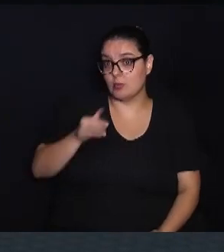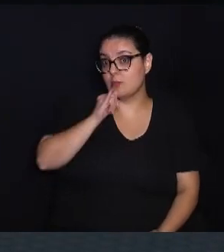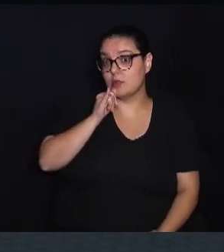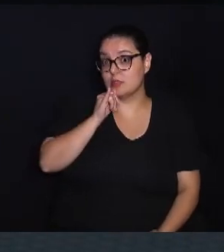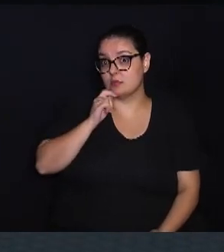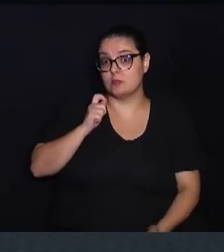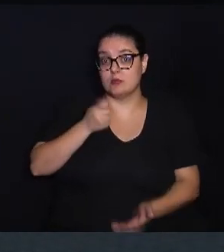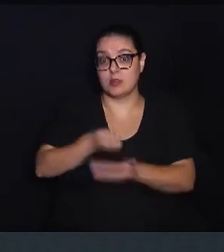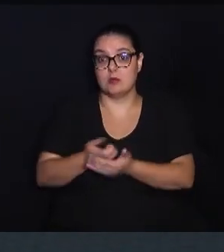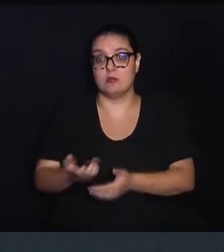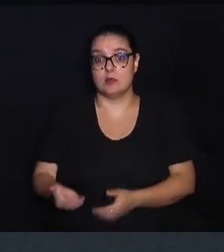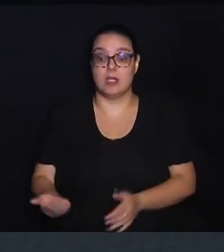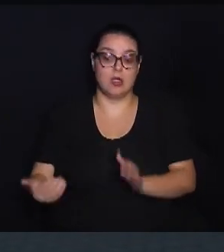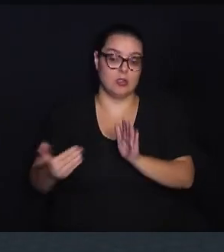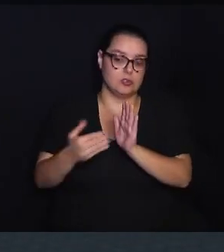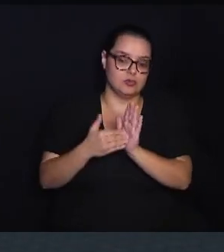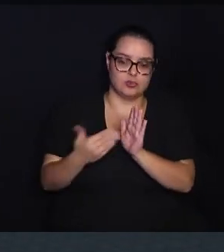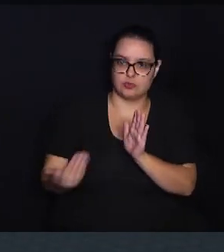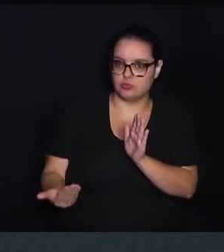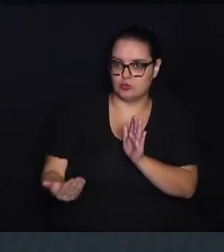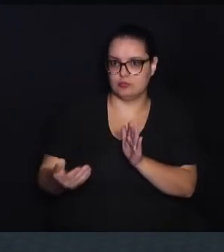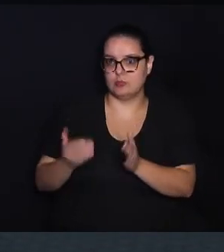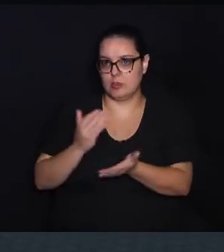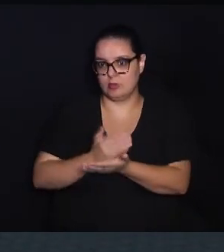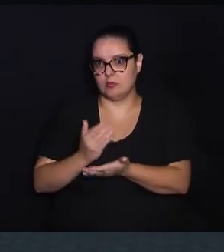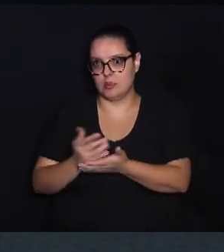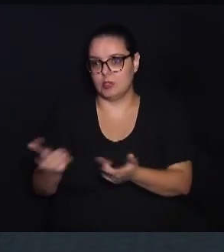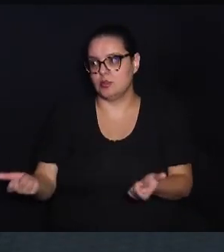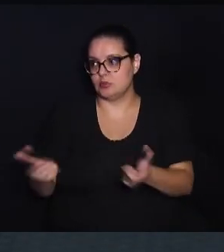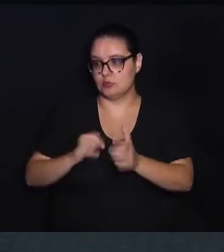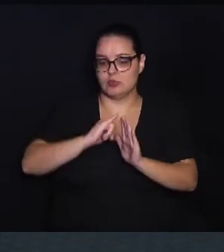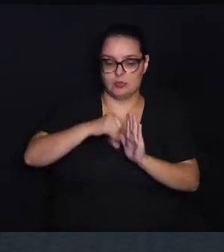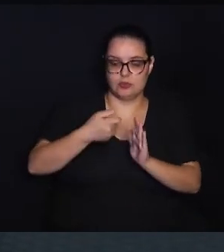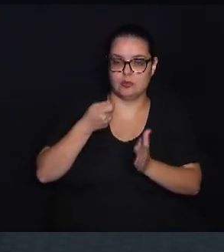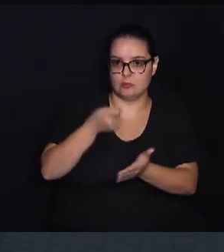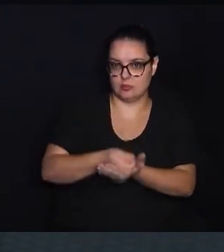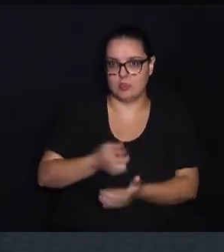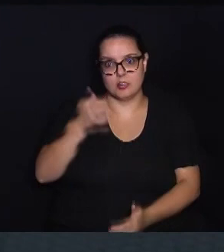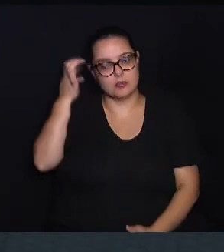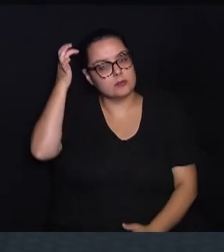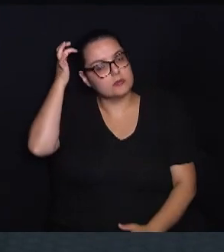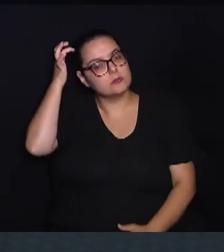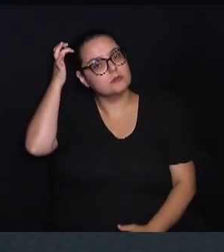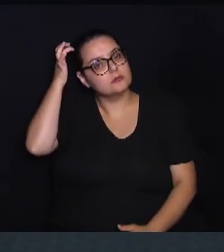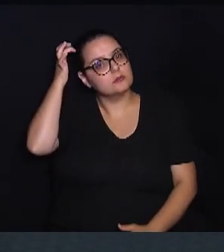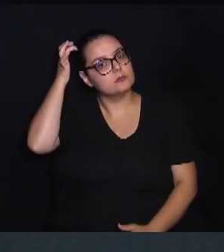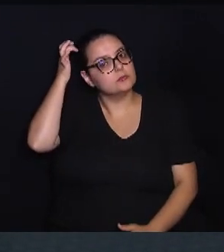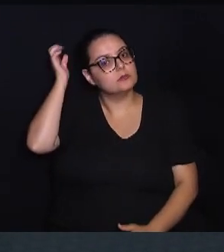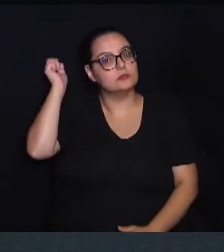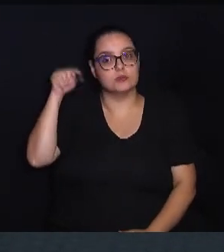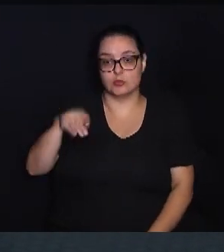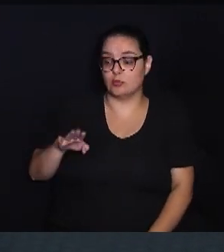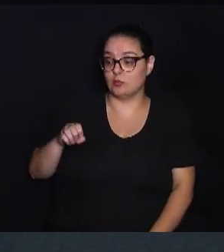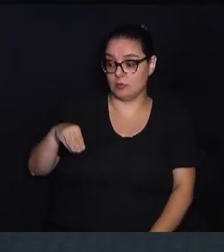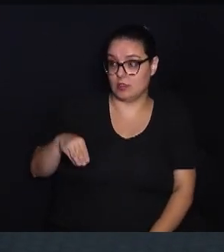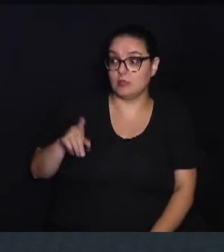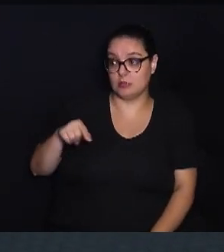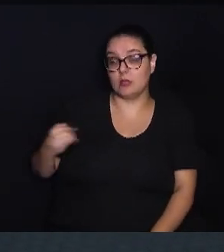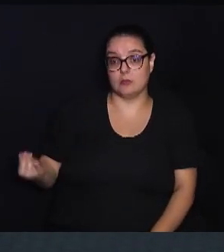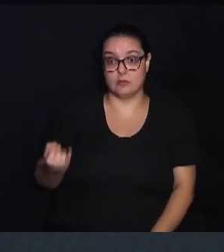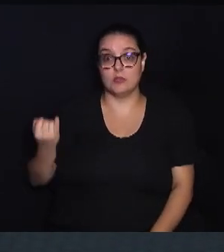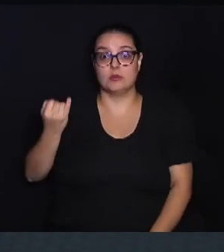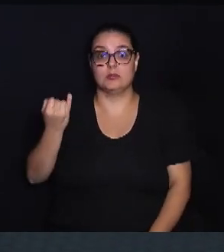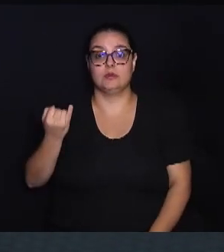conseguir, por exemplo, antecipar as últimas parcelas e diminuir os juros que você paga desse bem. E